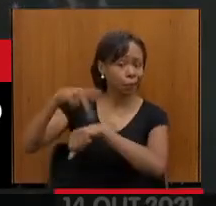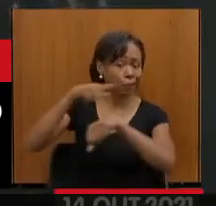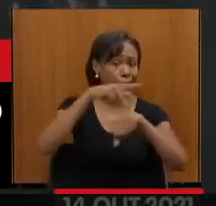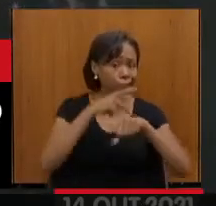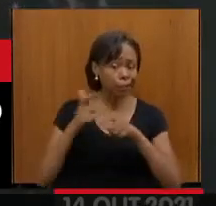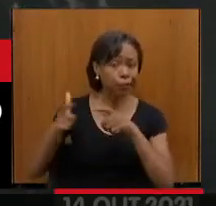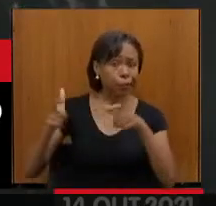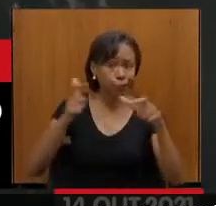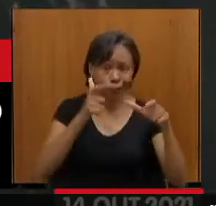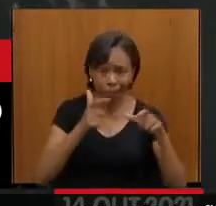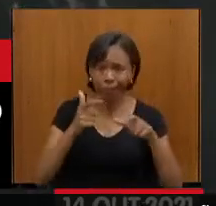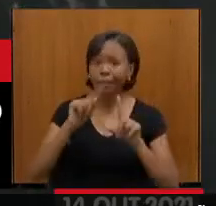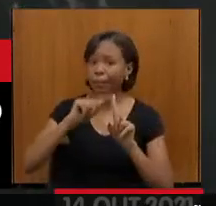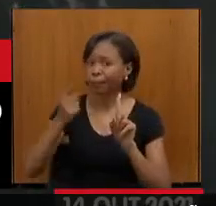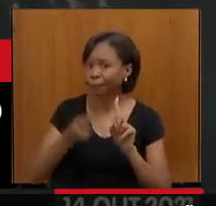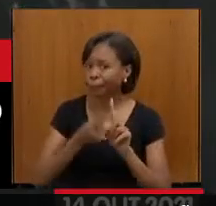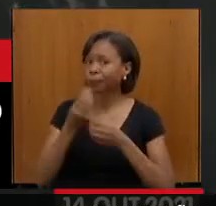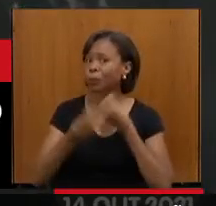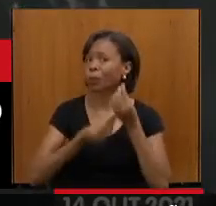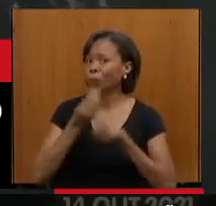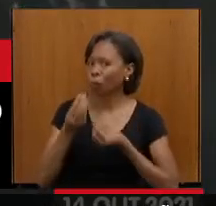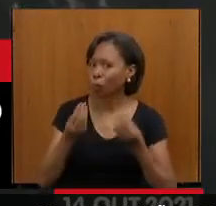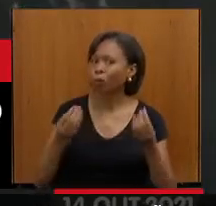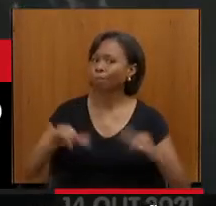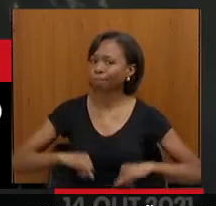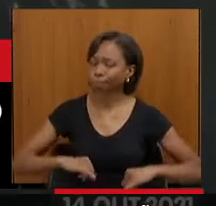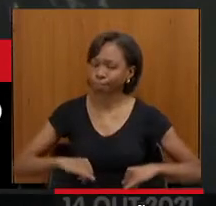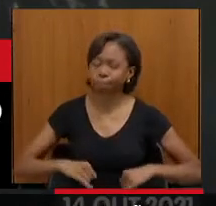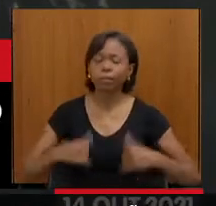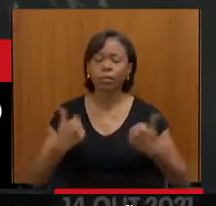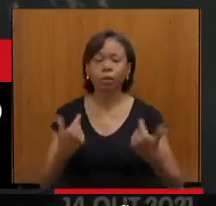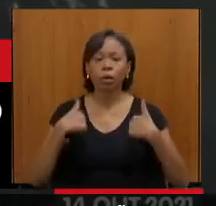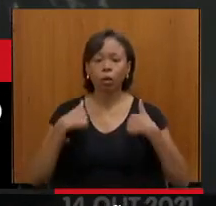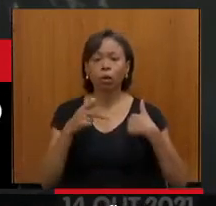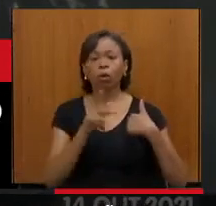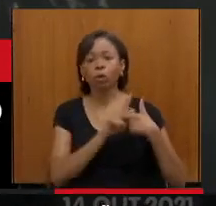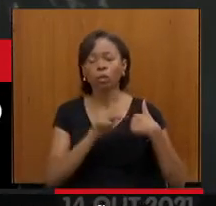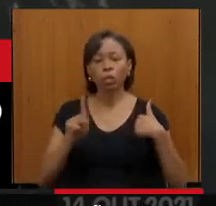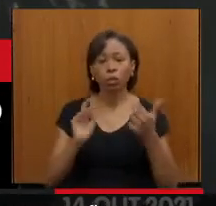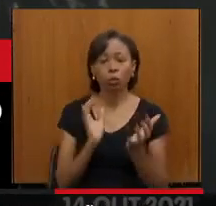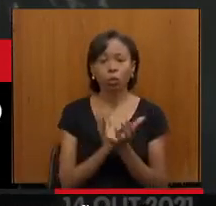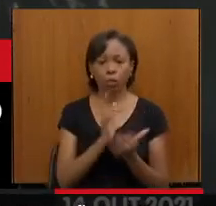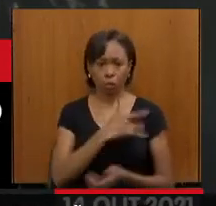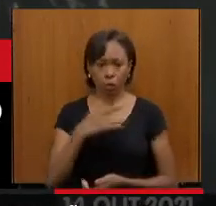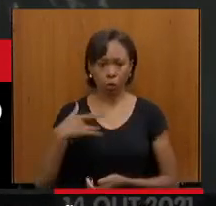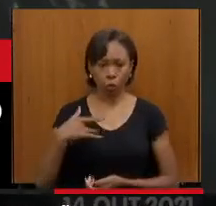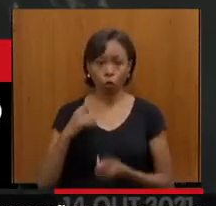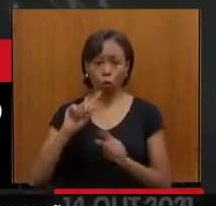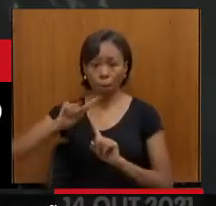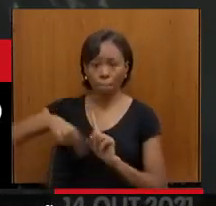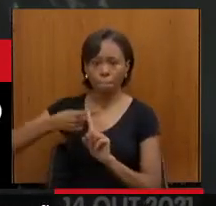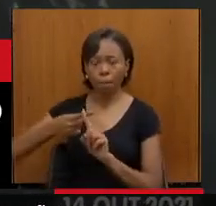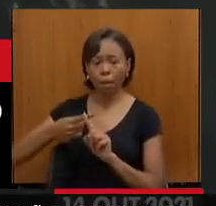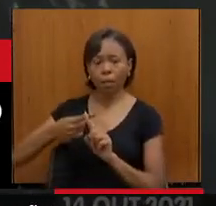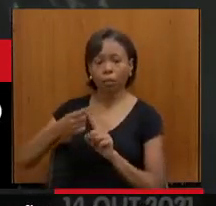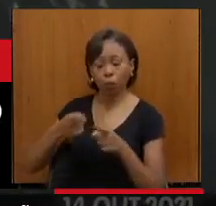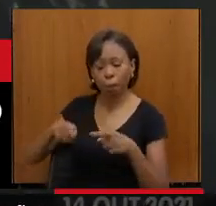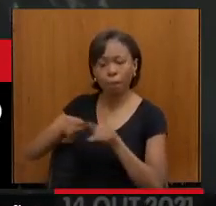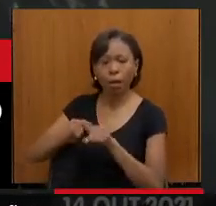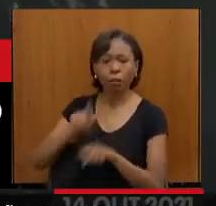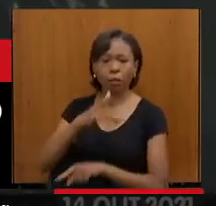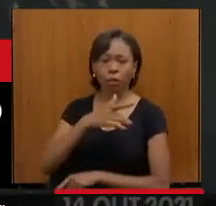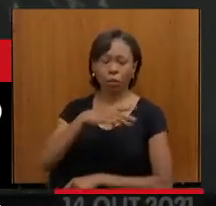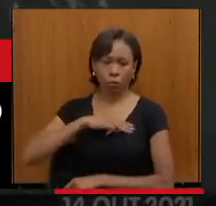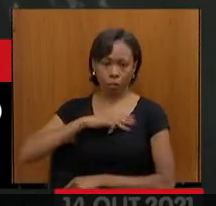essa realidade e, como presidente da Comissão de Saúde, eu me coloco ao lado do Ministério Público, que faz um trabalho